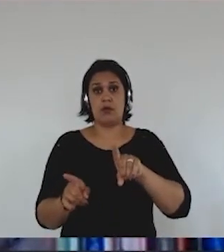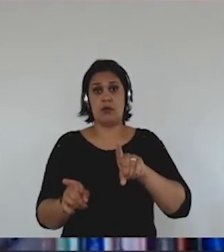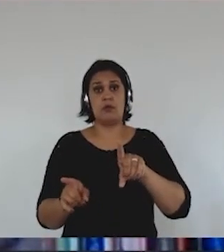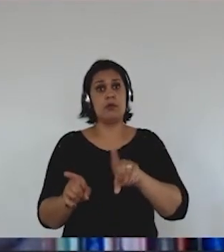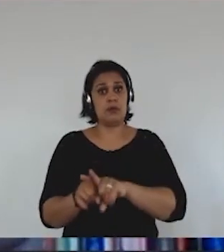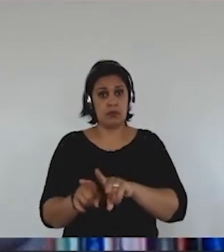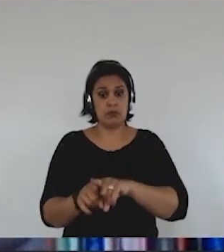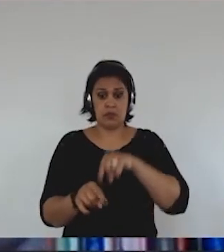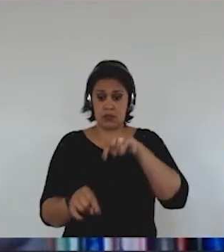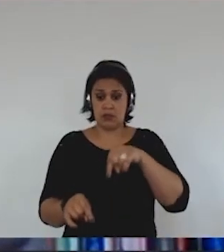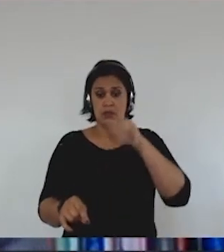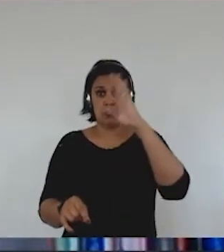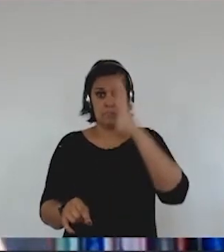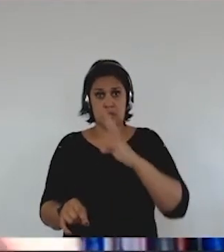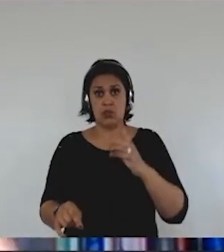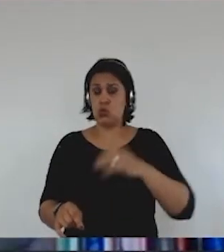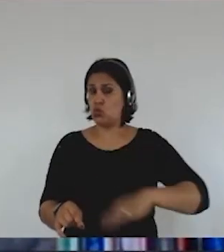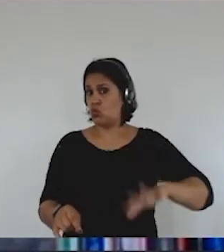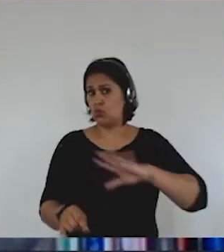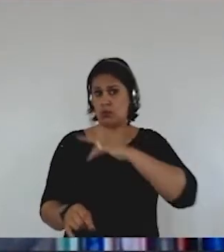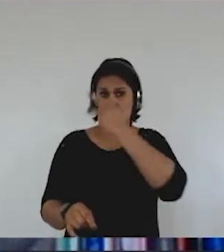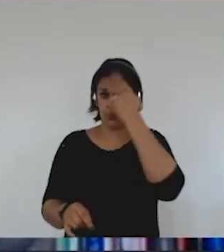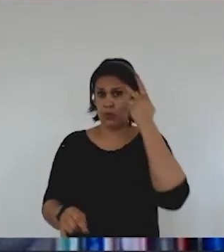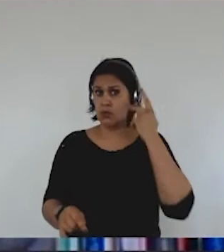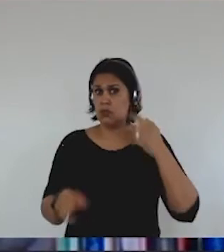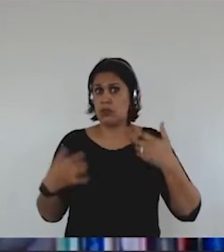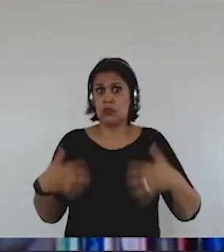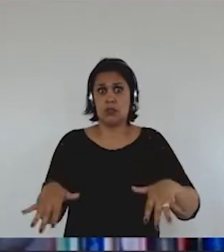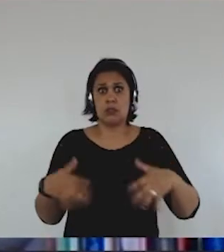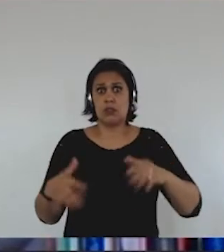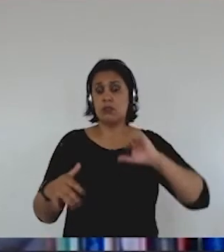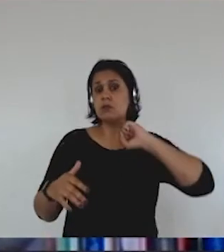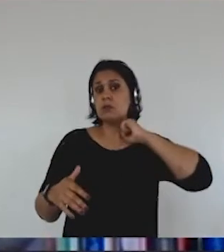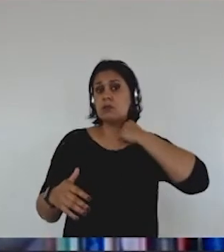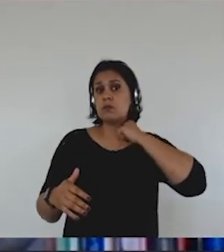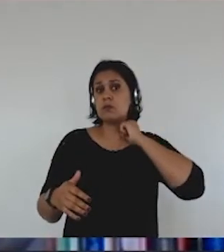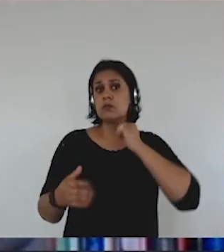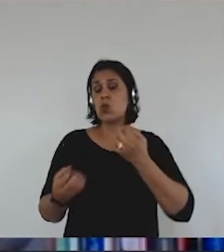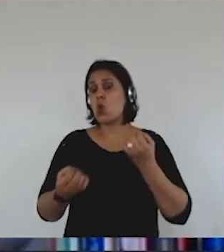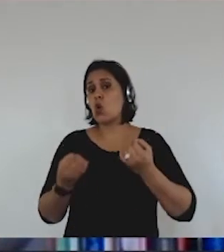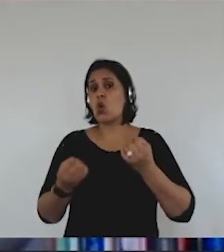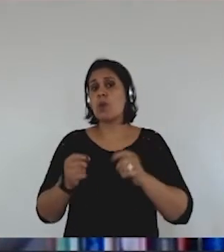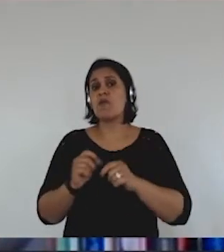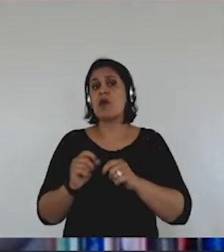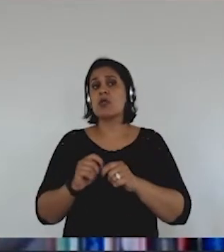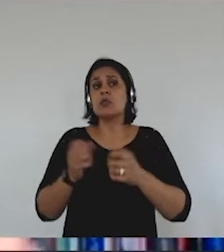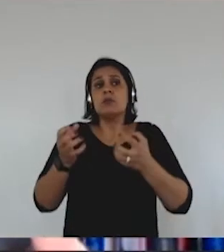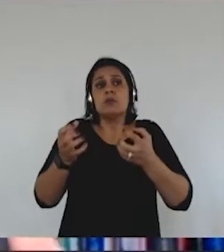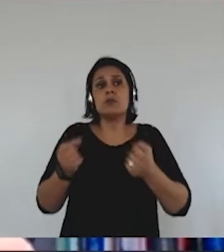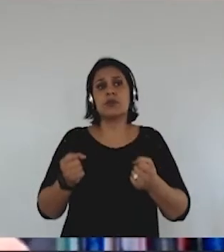no sentido de absorver essa demanda de uma forma